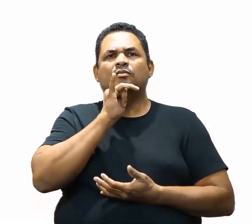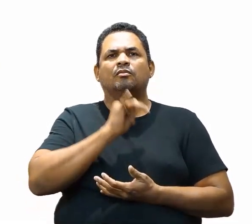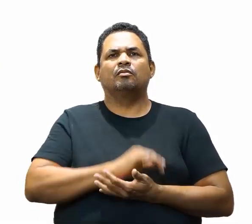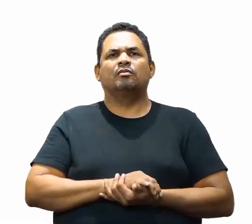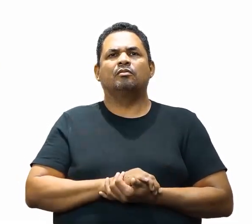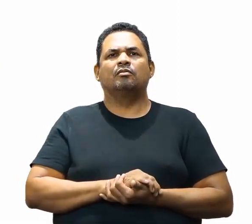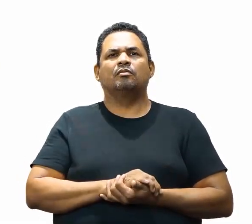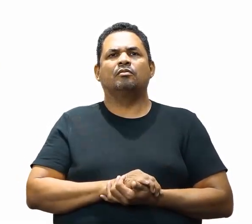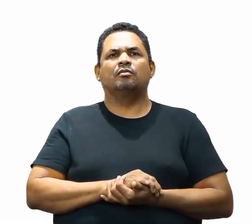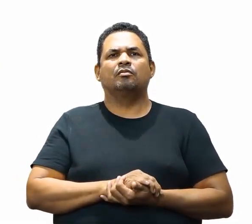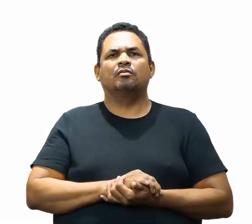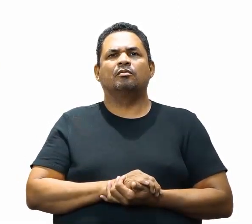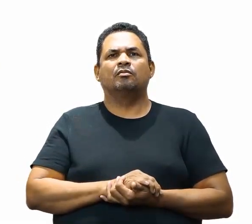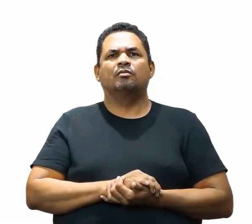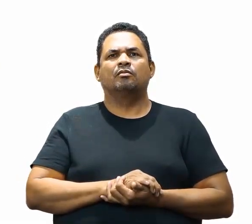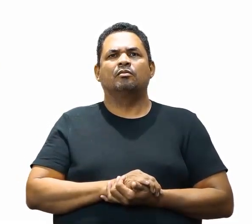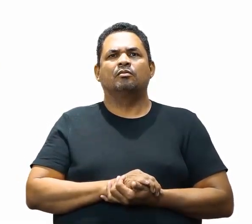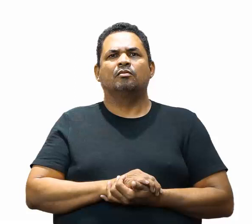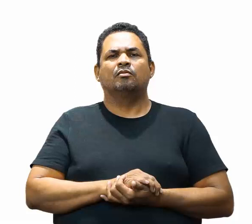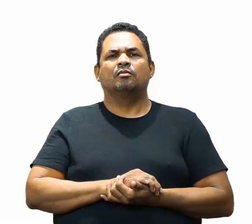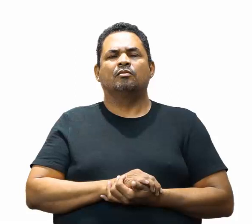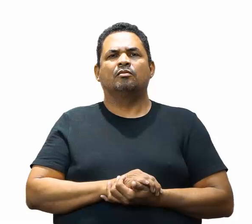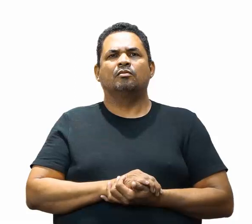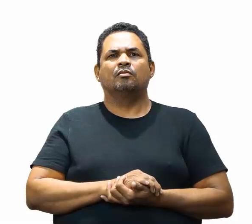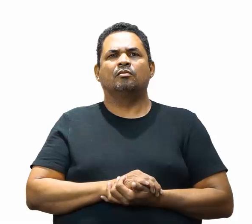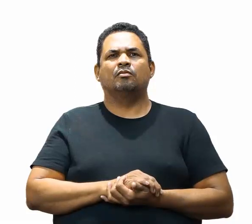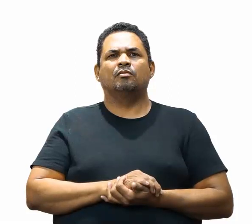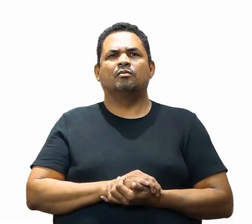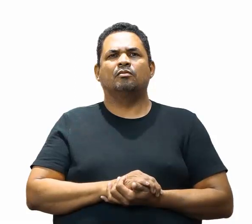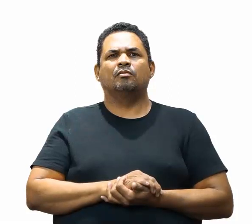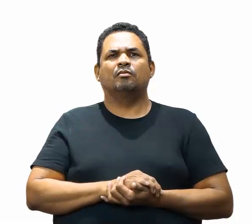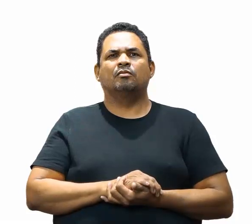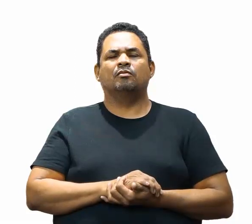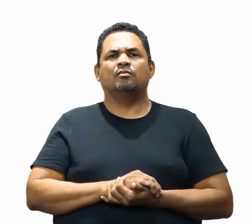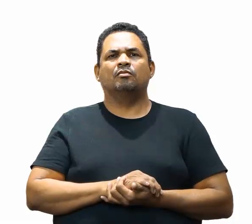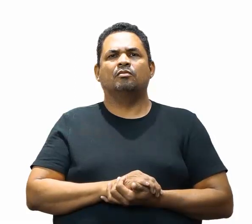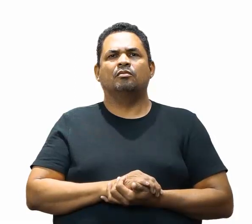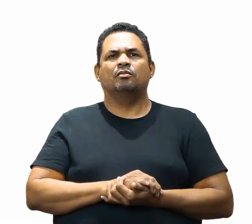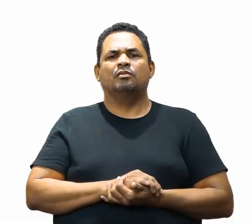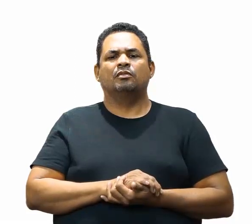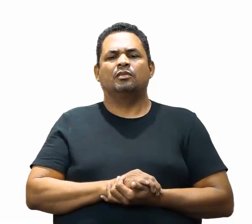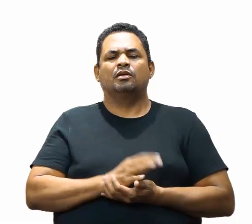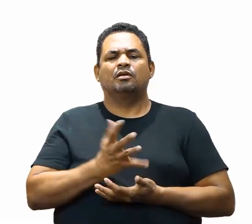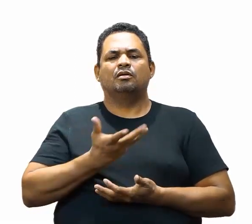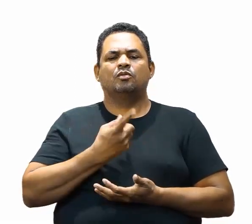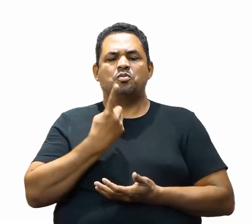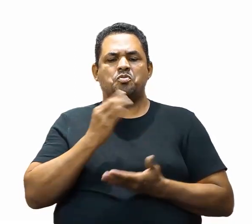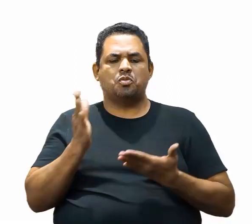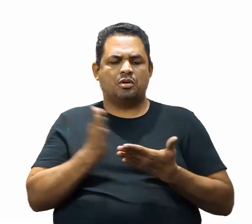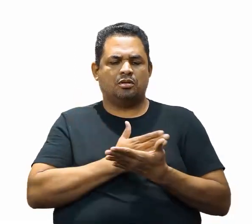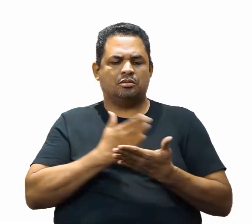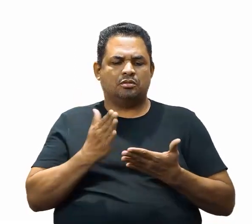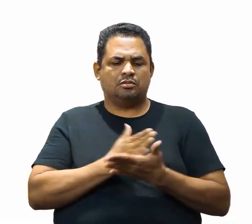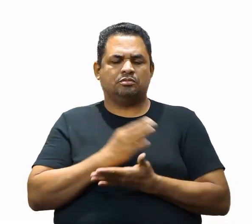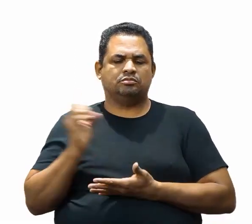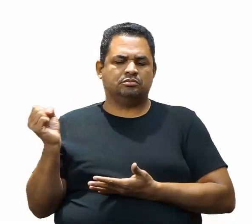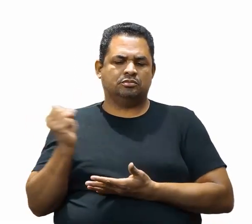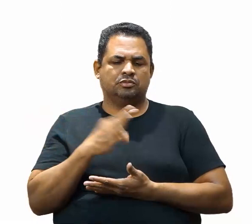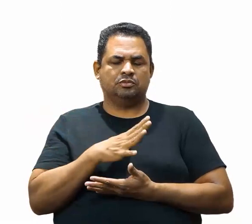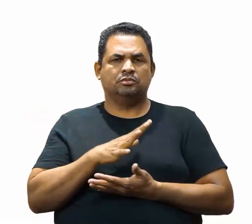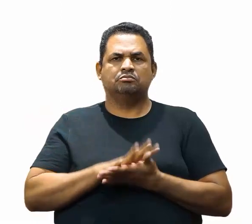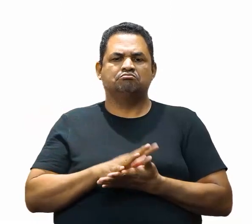Quiero un cuaderno nuevo. Um caderno, mas que caderno? Ah, é um caderno. Eu não